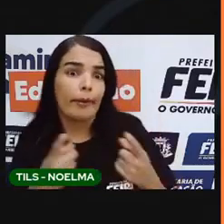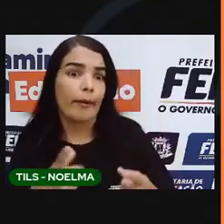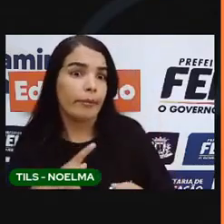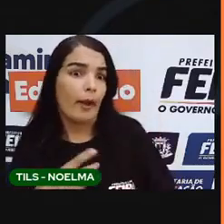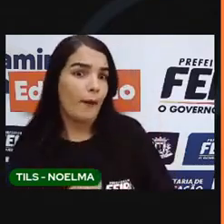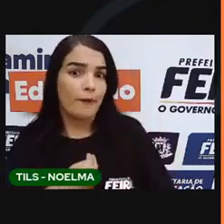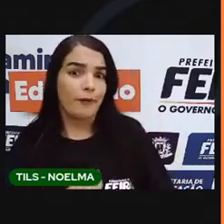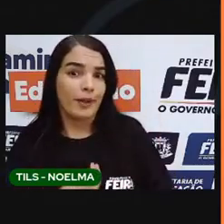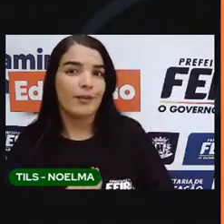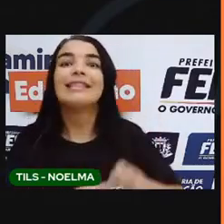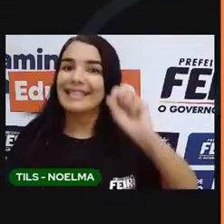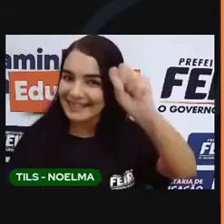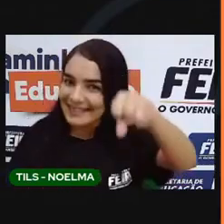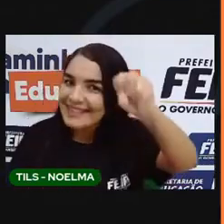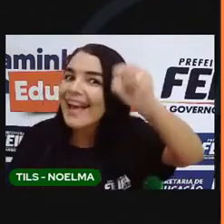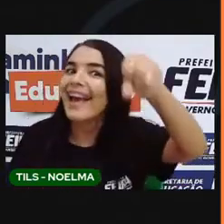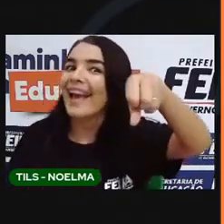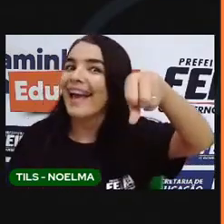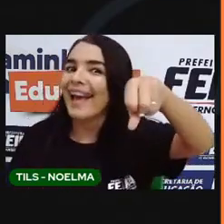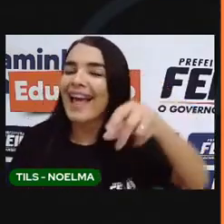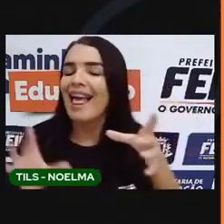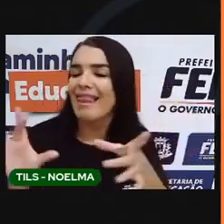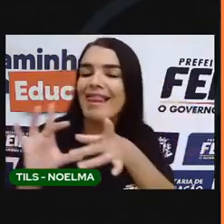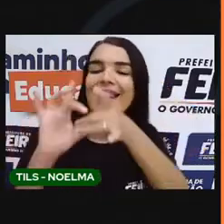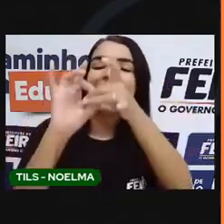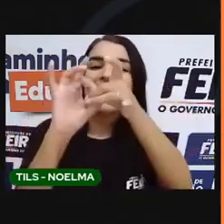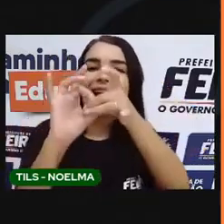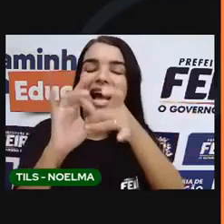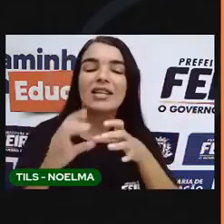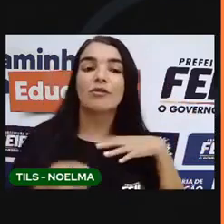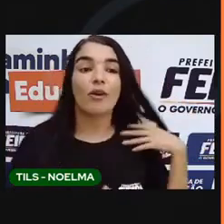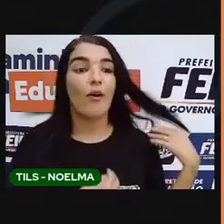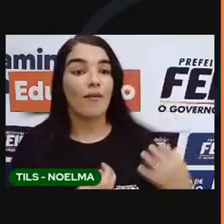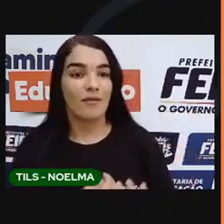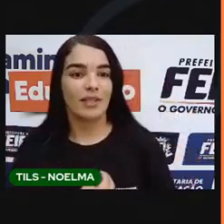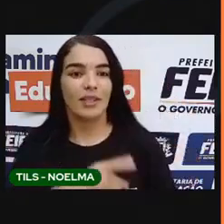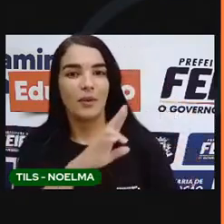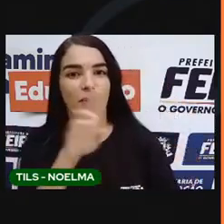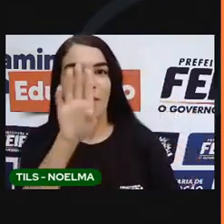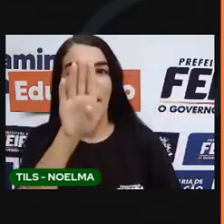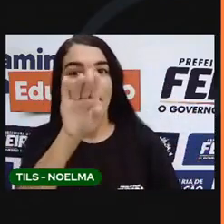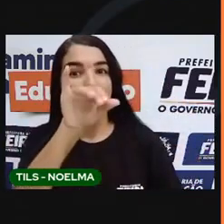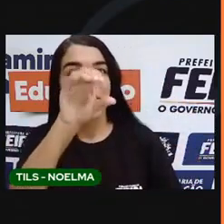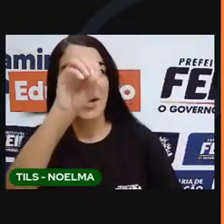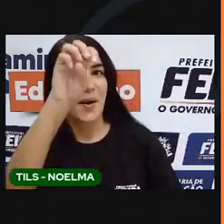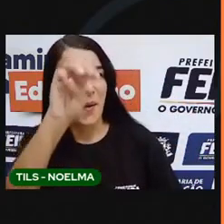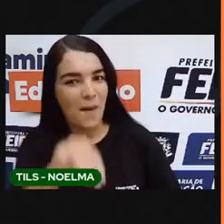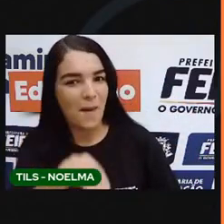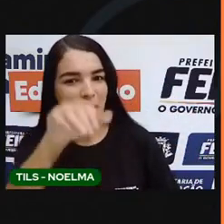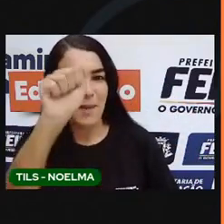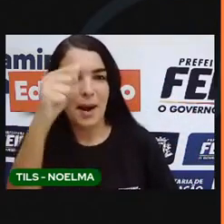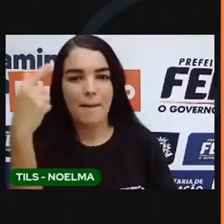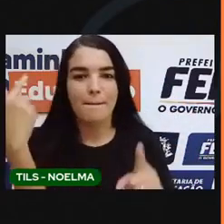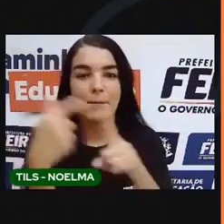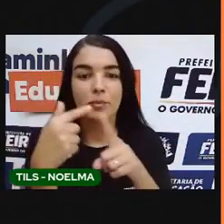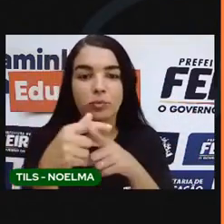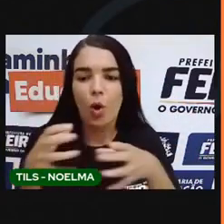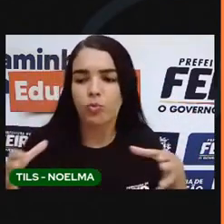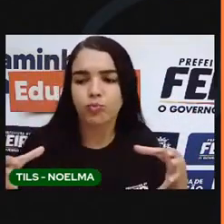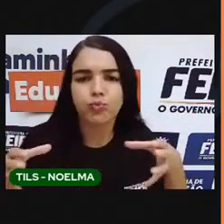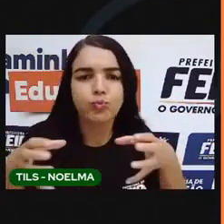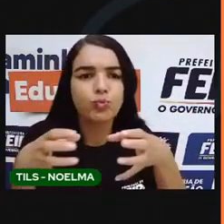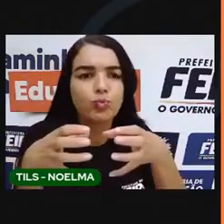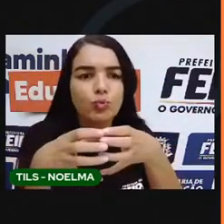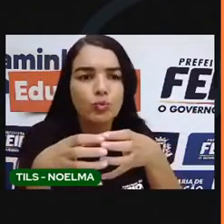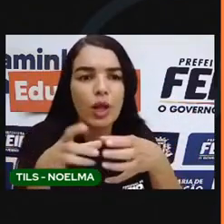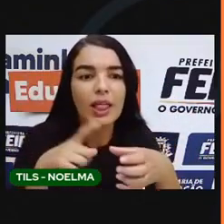à vida. Isso mesmo, bioma tem tudo a ver com a vida. Sabe por quê? Porque bioma é o